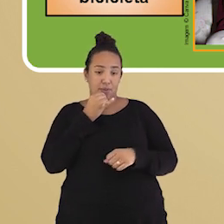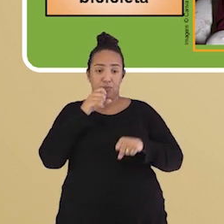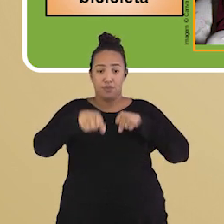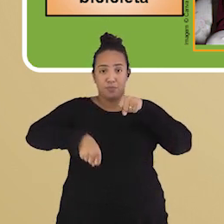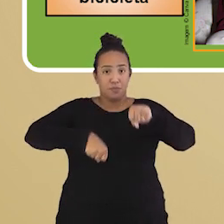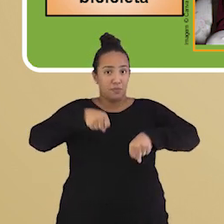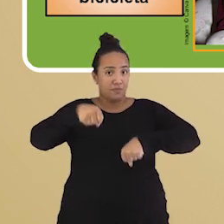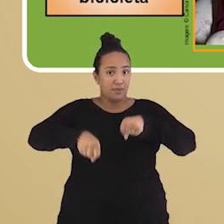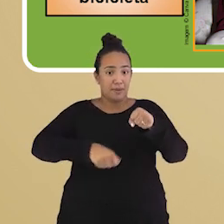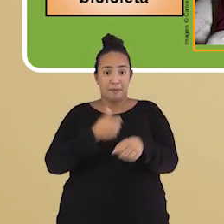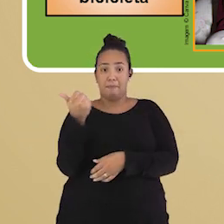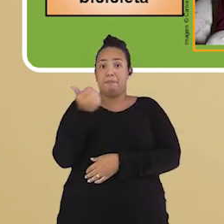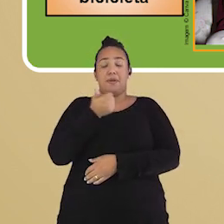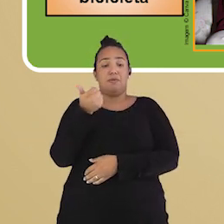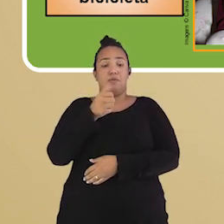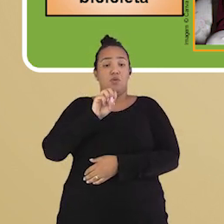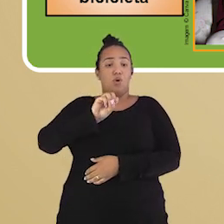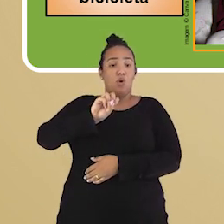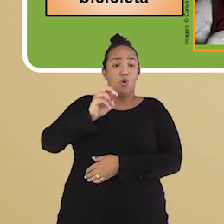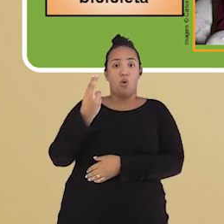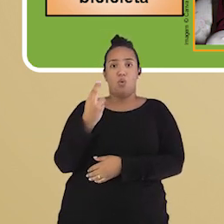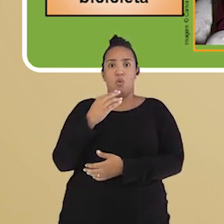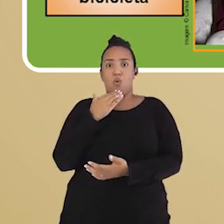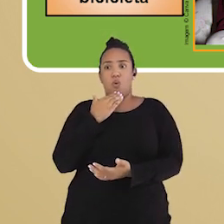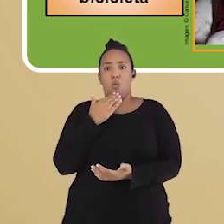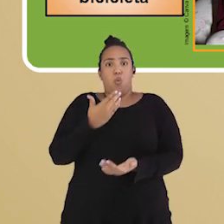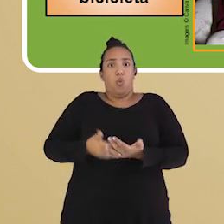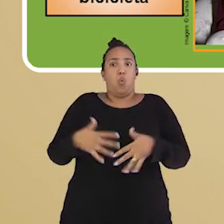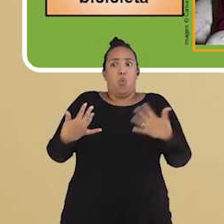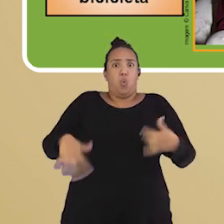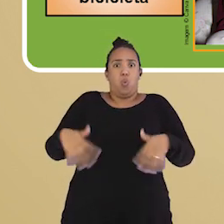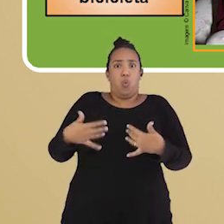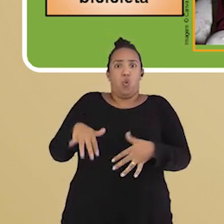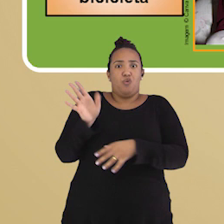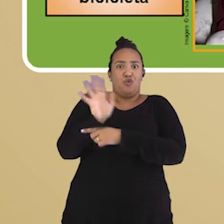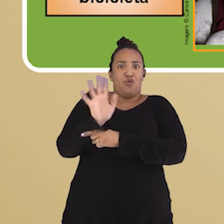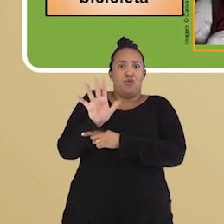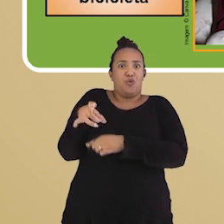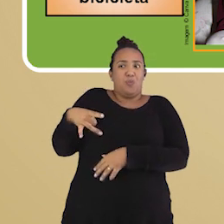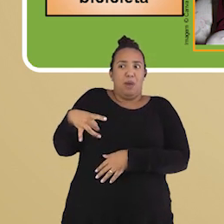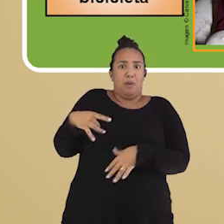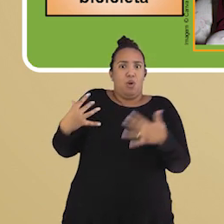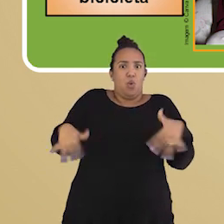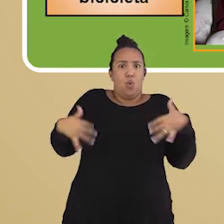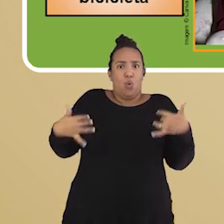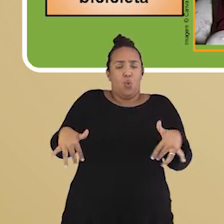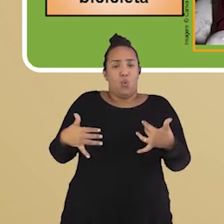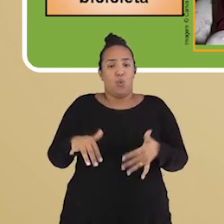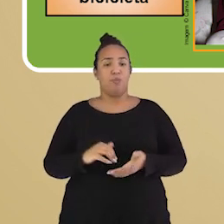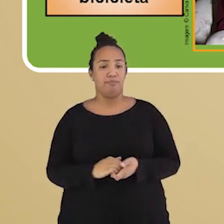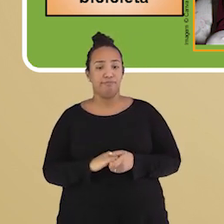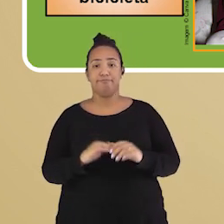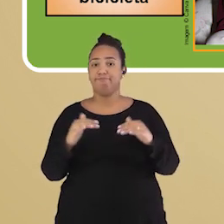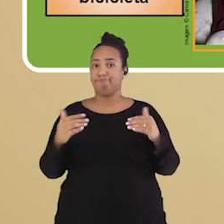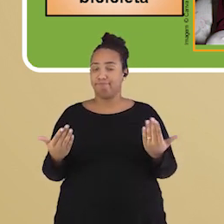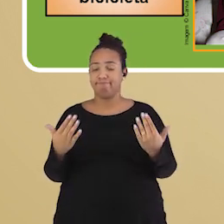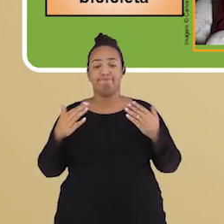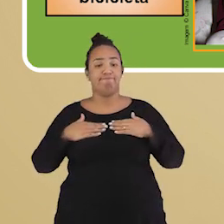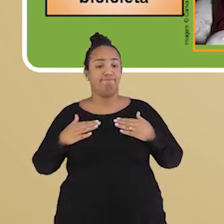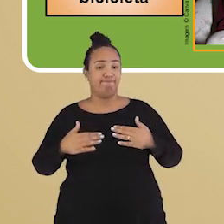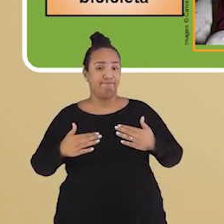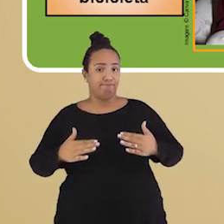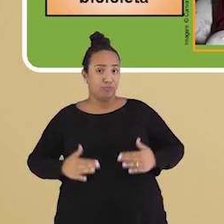pela primeira vez, ou ainda tomar aquele susto assistindo um filme de terror. E, de certa forma, o seu